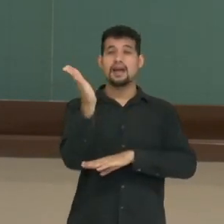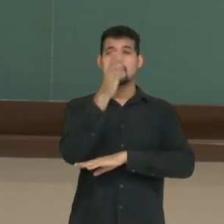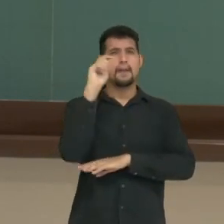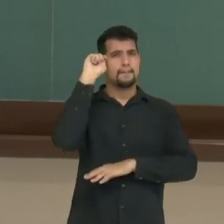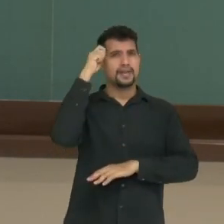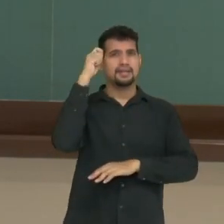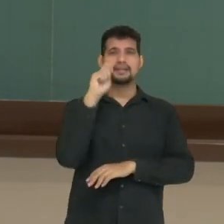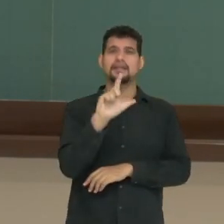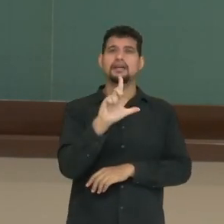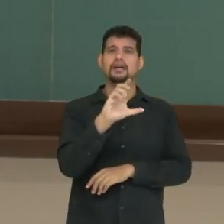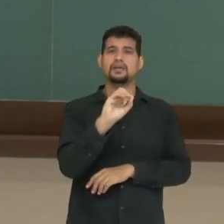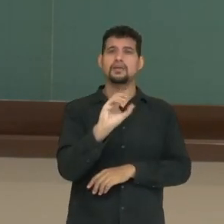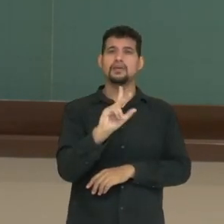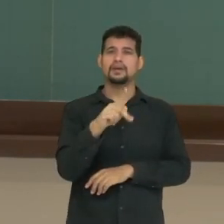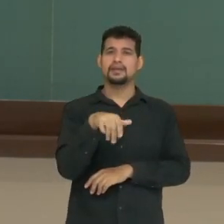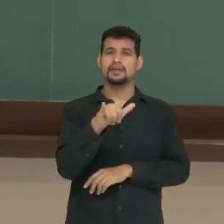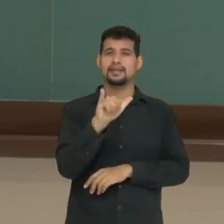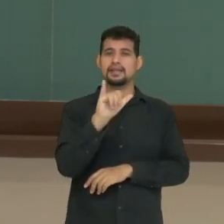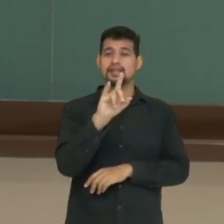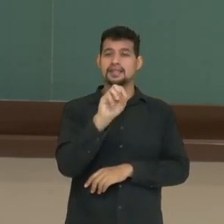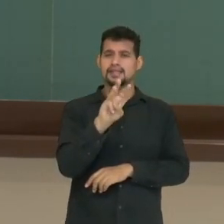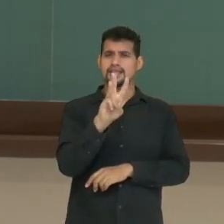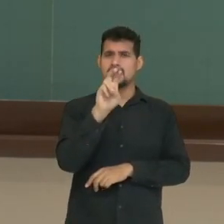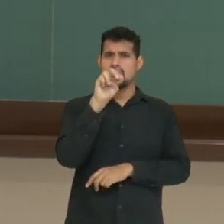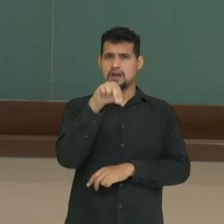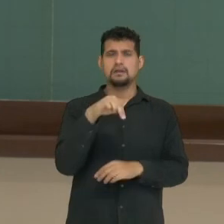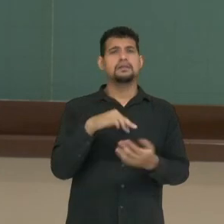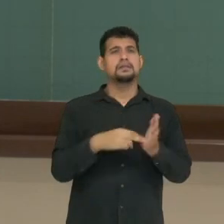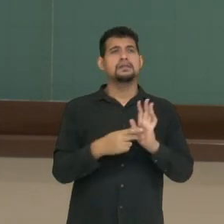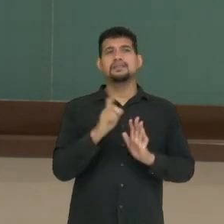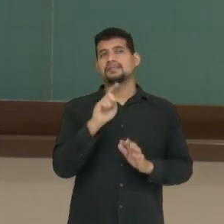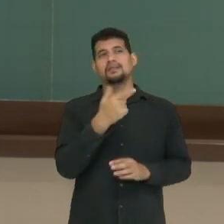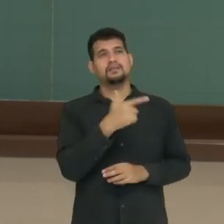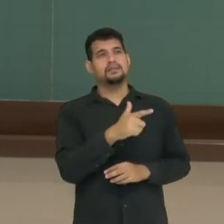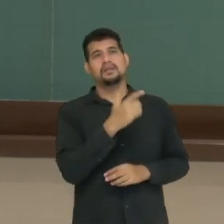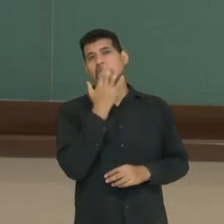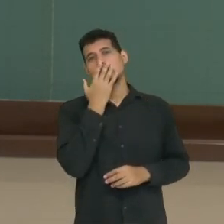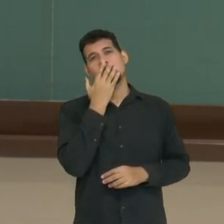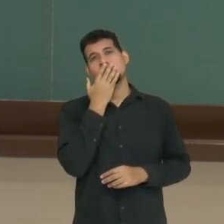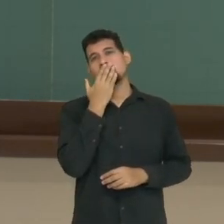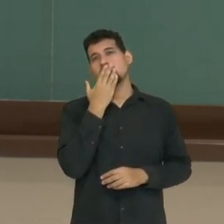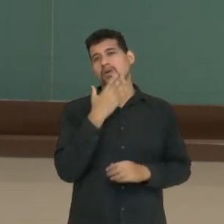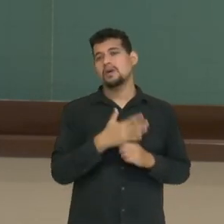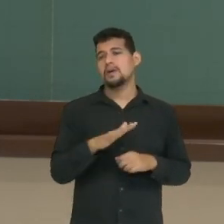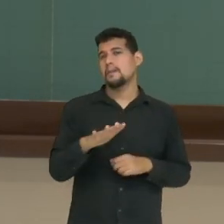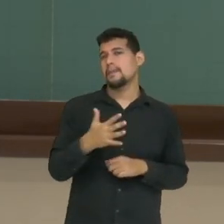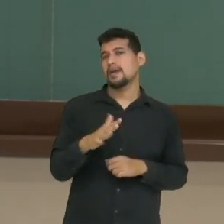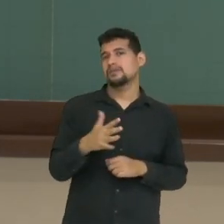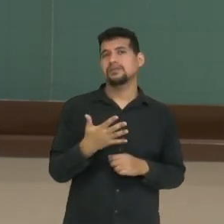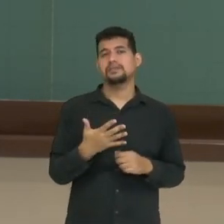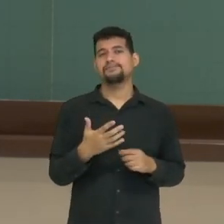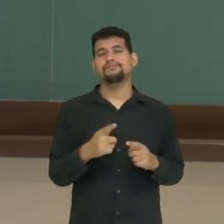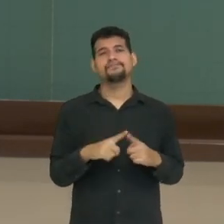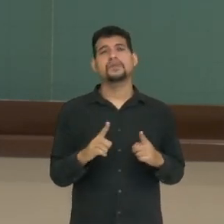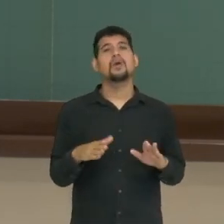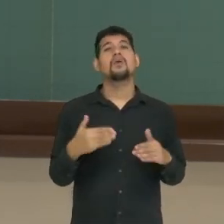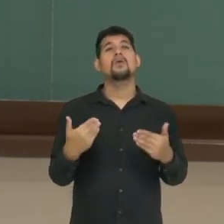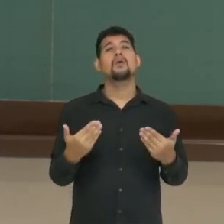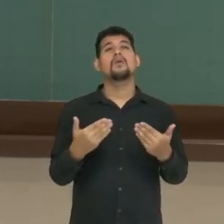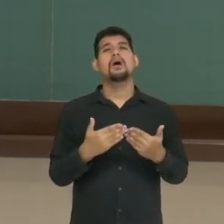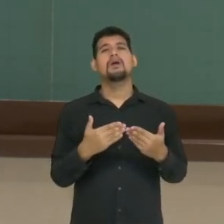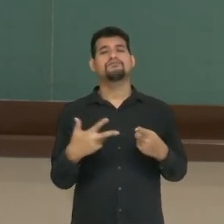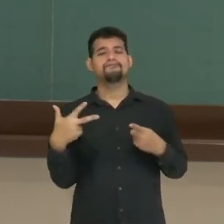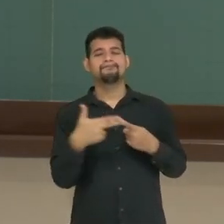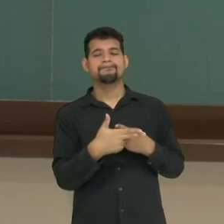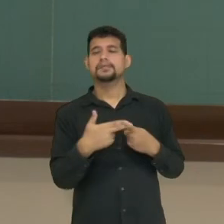Uma sugestão para você. E também, veja, não existem cores intermediárias. Então, assim, quais são as